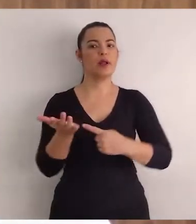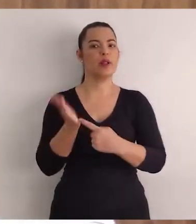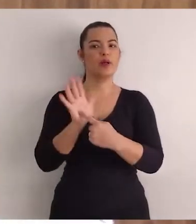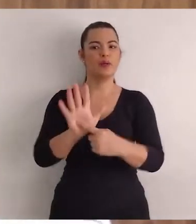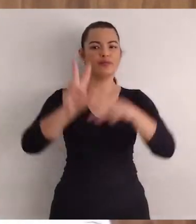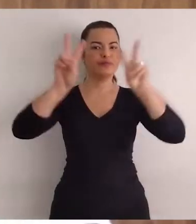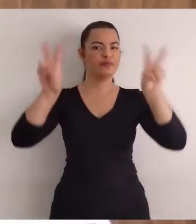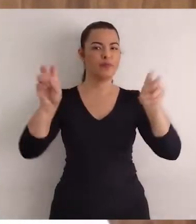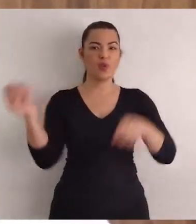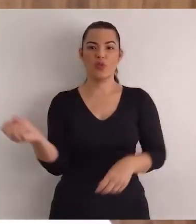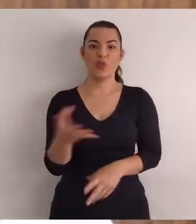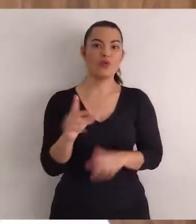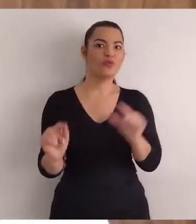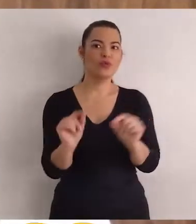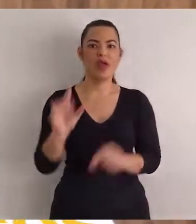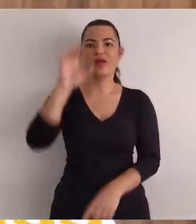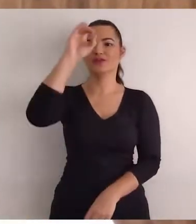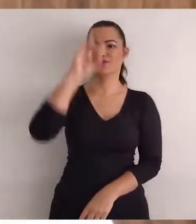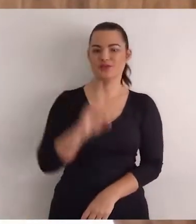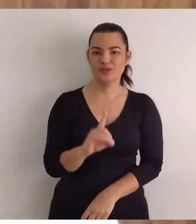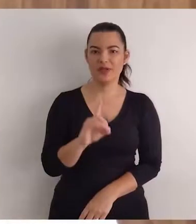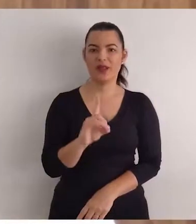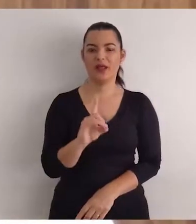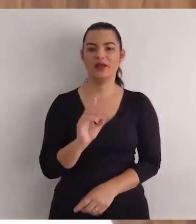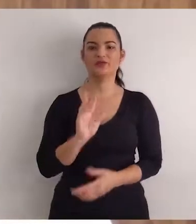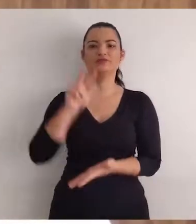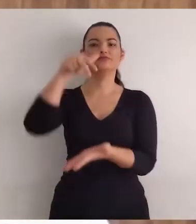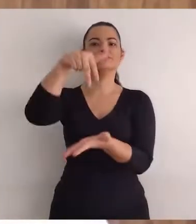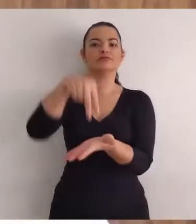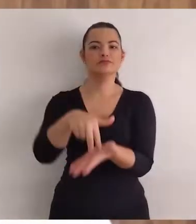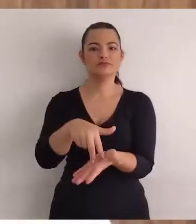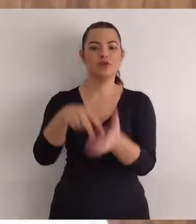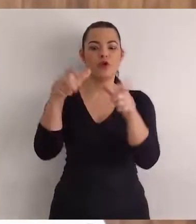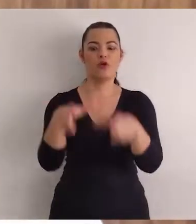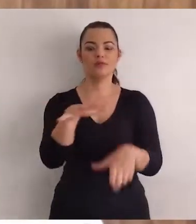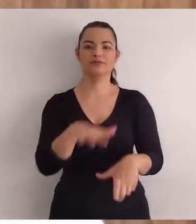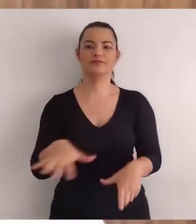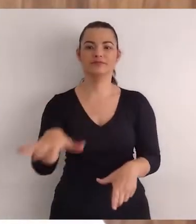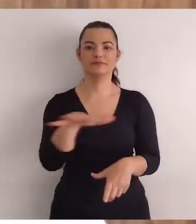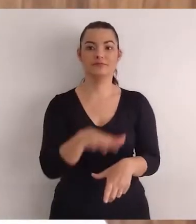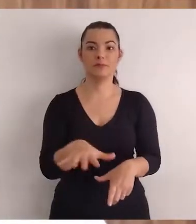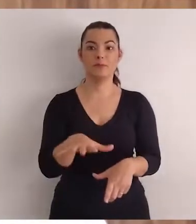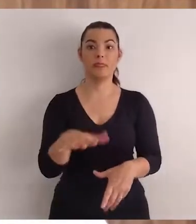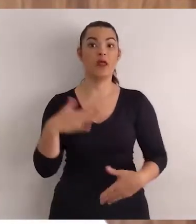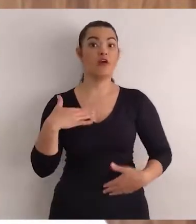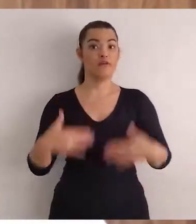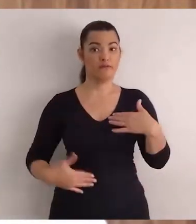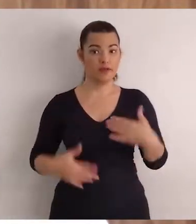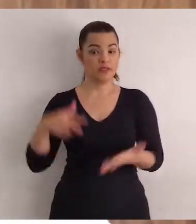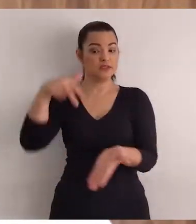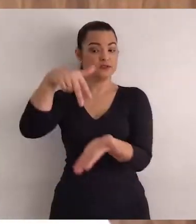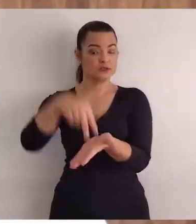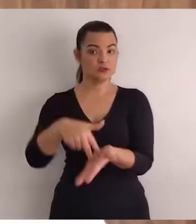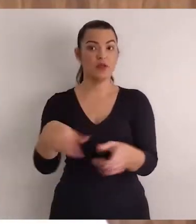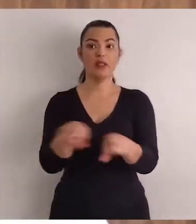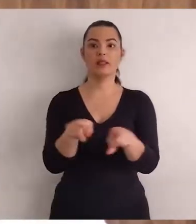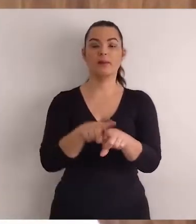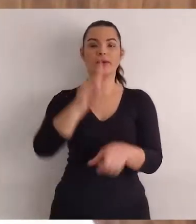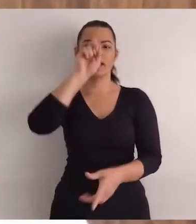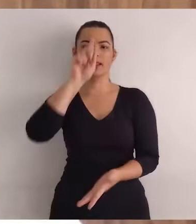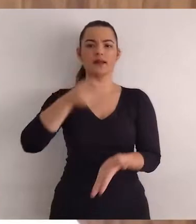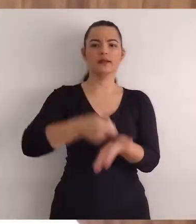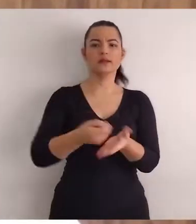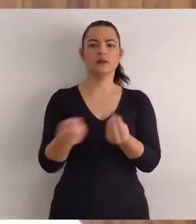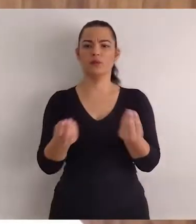tema, que é o direito de ocuparmos espaços físicos e decisórios. Mas como nós